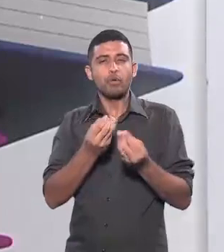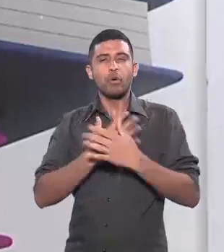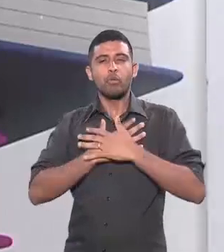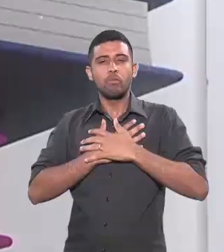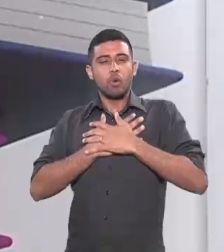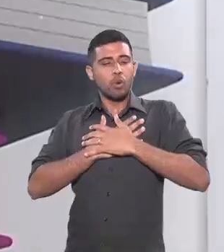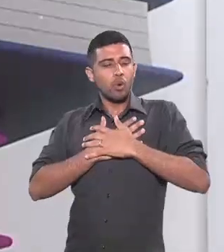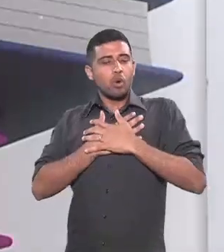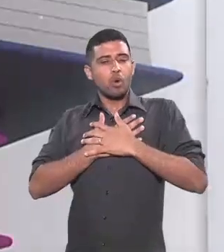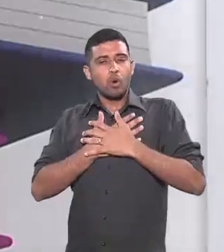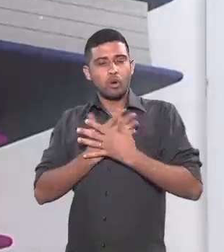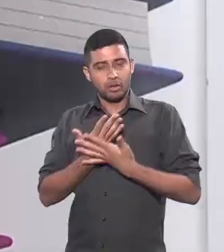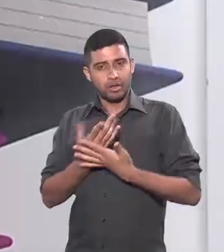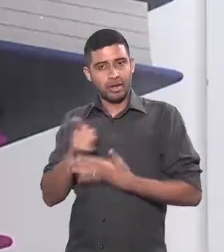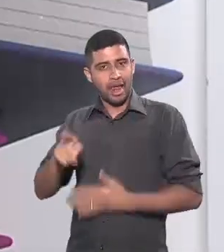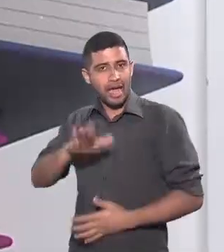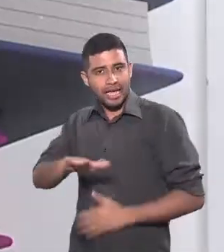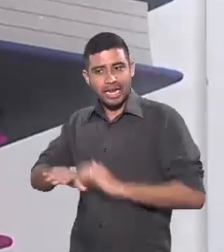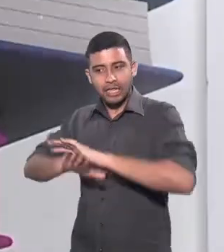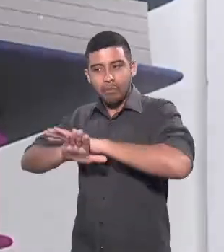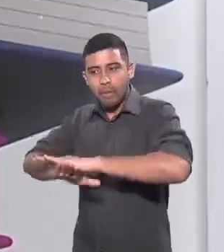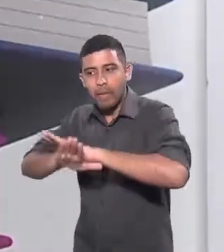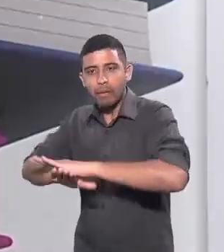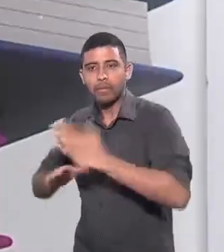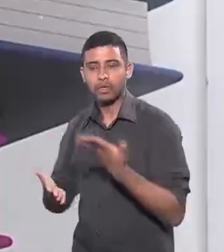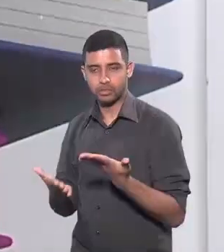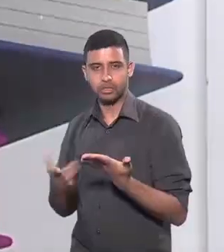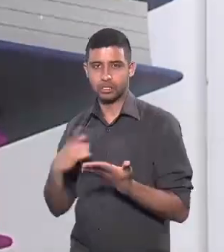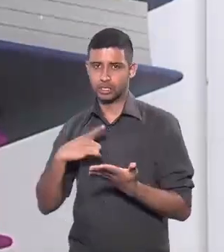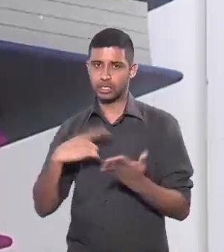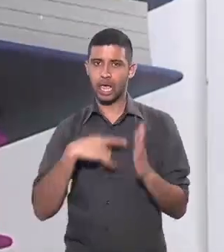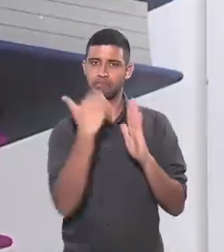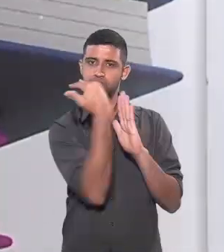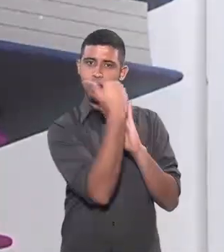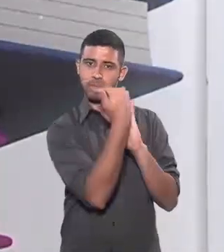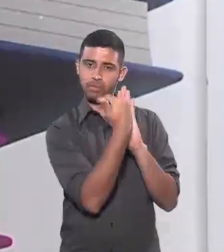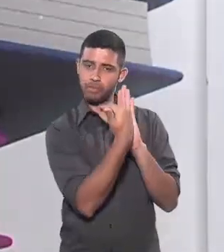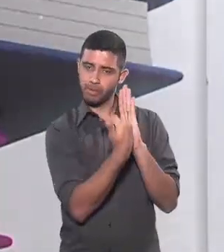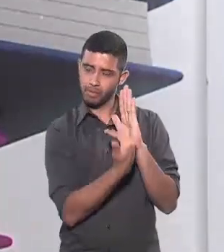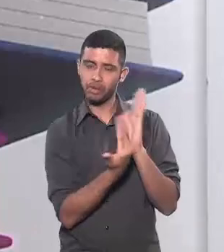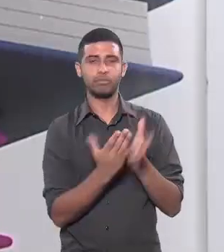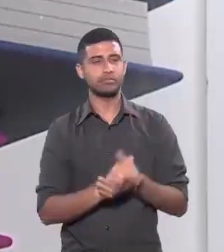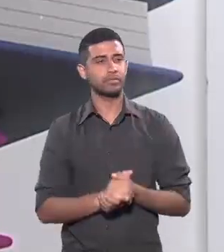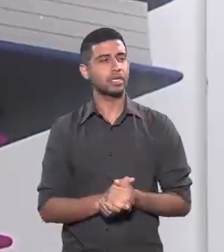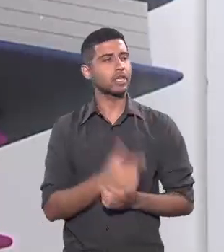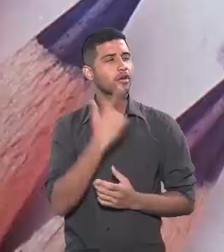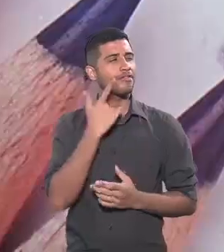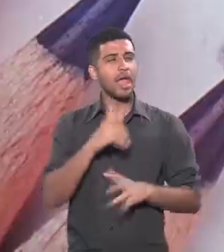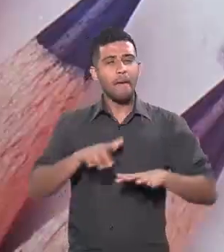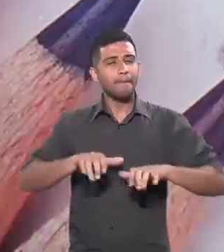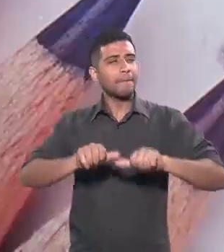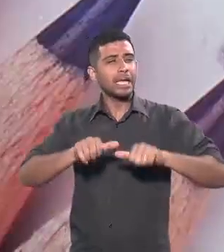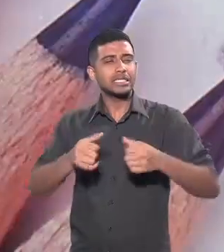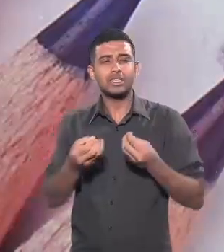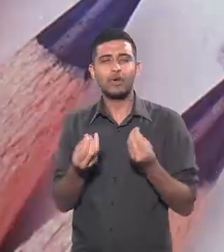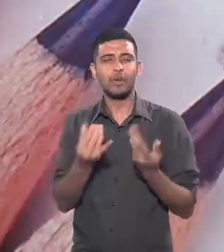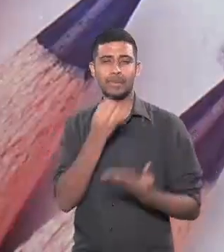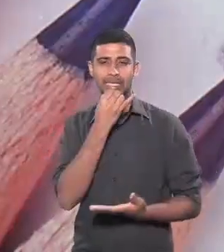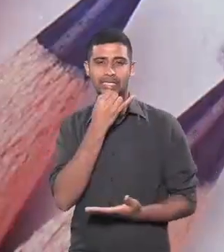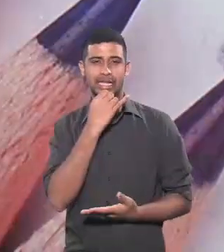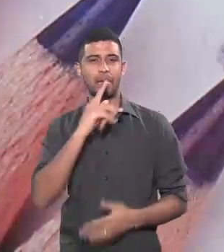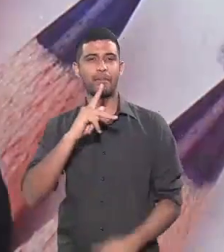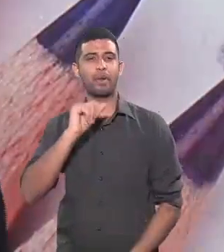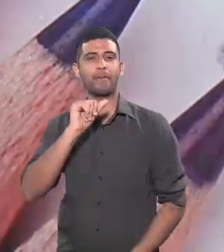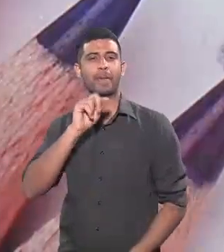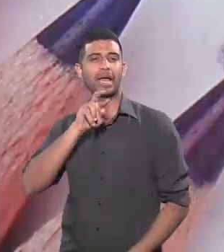alta qualidade, entendeu? E conforme protocolo, que a gente segue protocolo. Essa massagem, em que